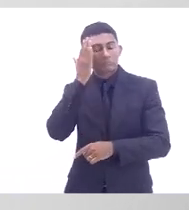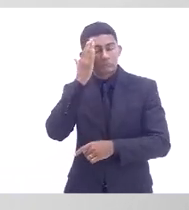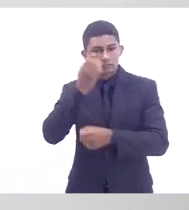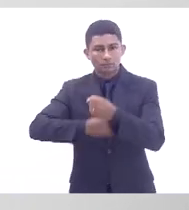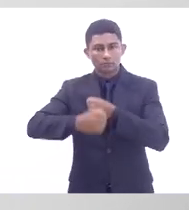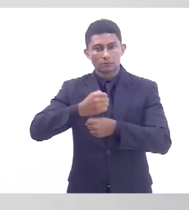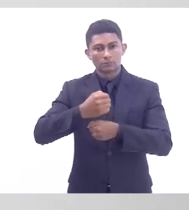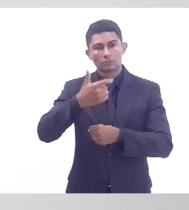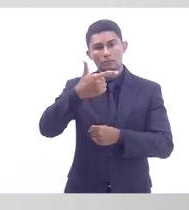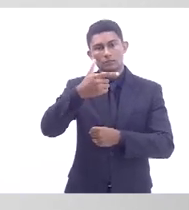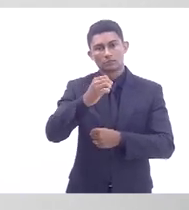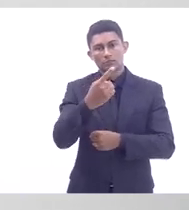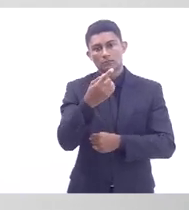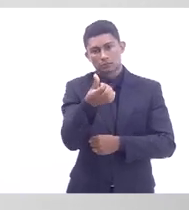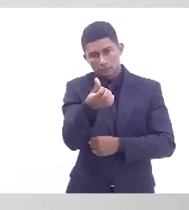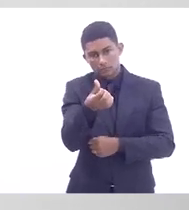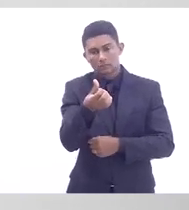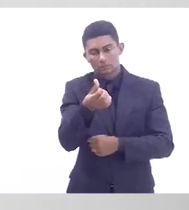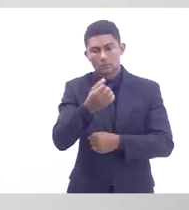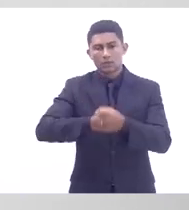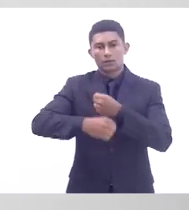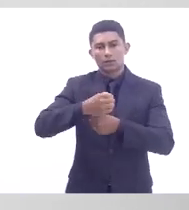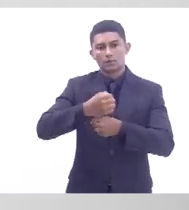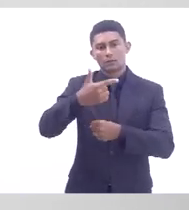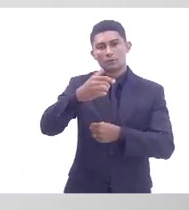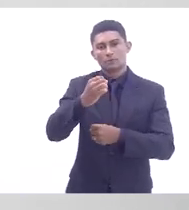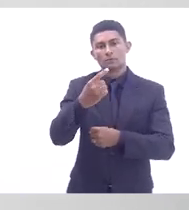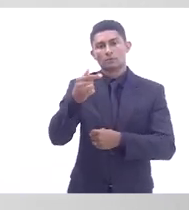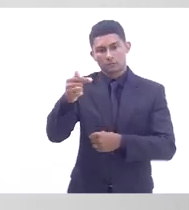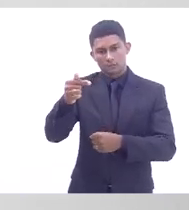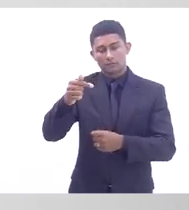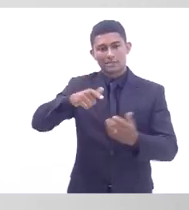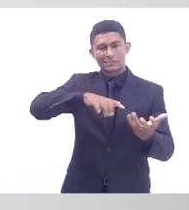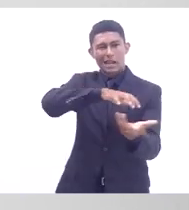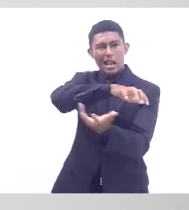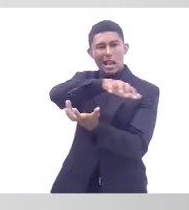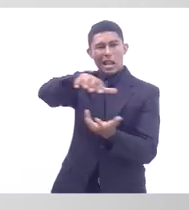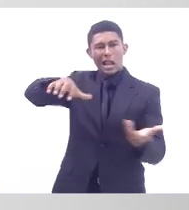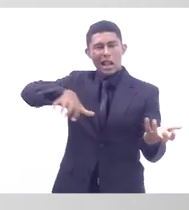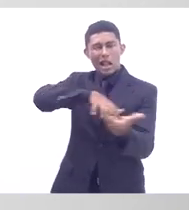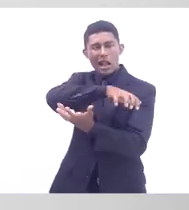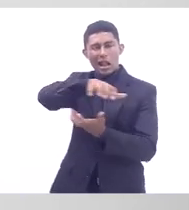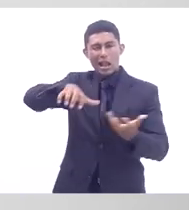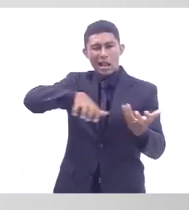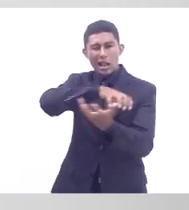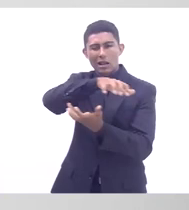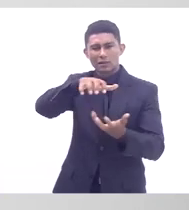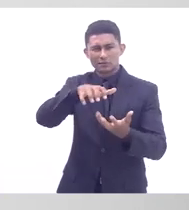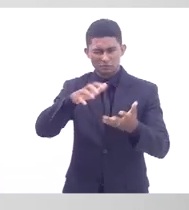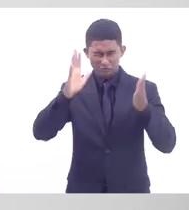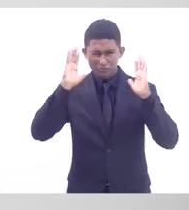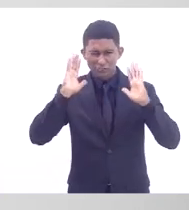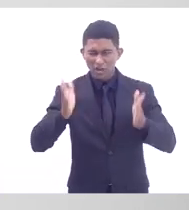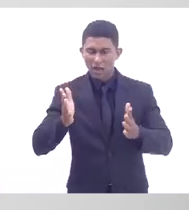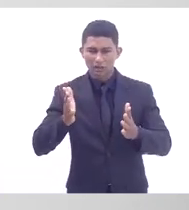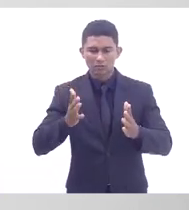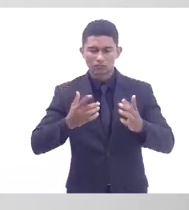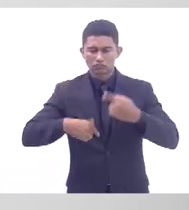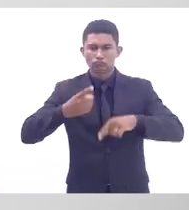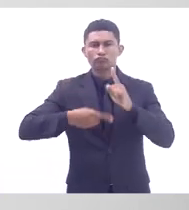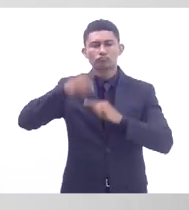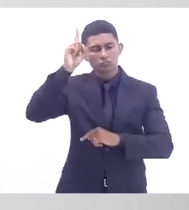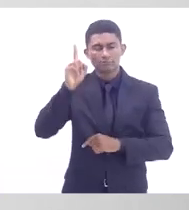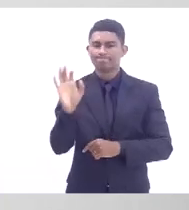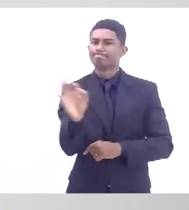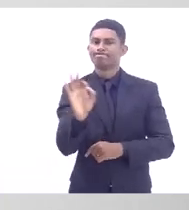crise 2016/2017 essa crise ainda não é temos superado e o estado hoje busca pactuar com o